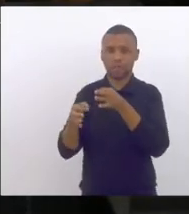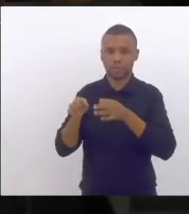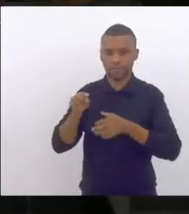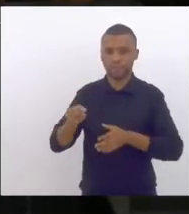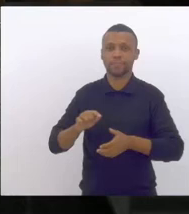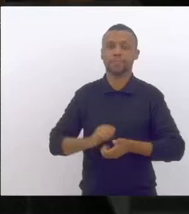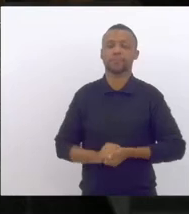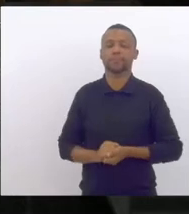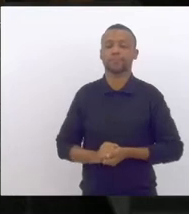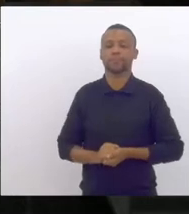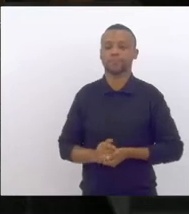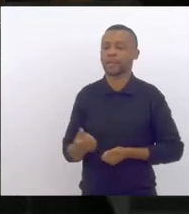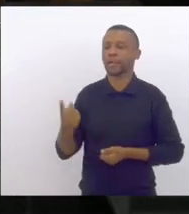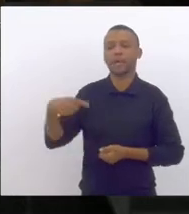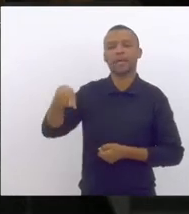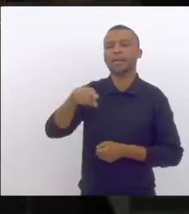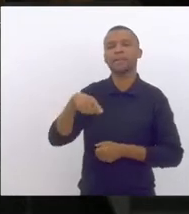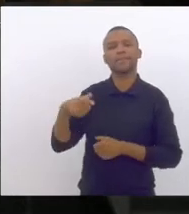introduziu